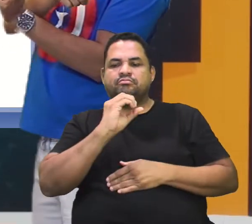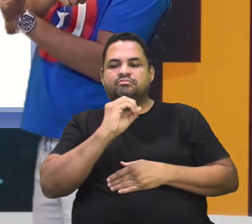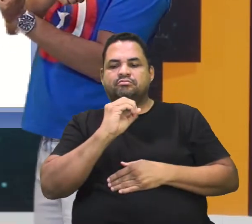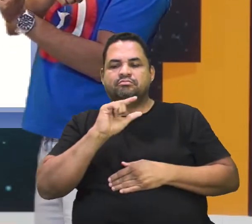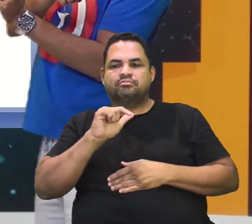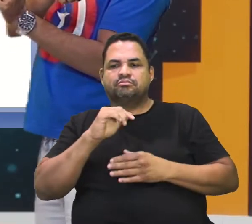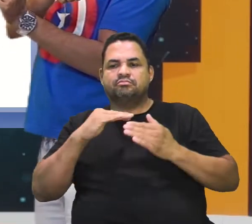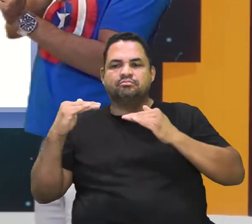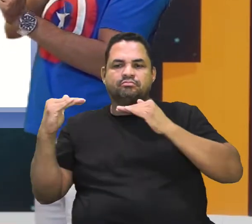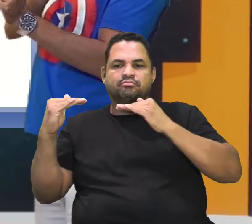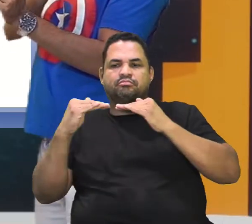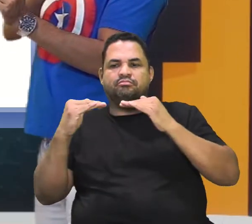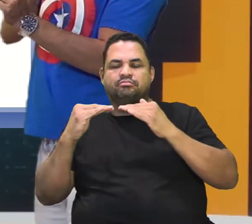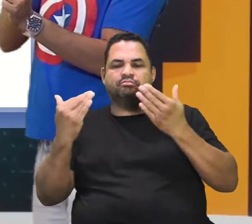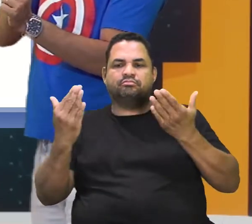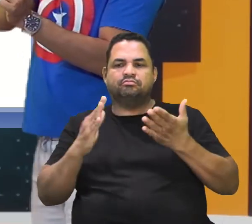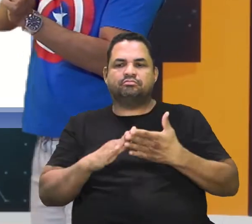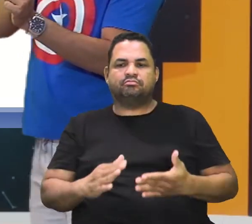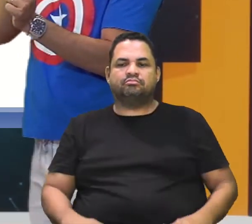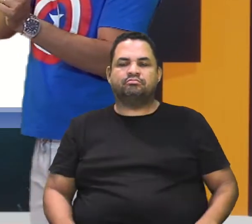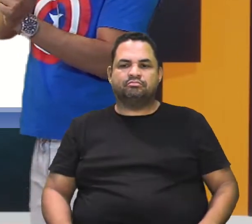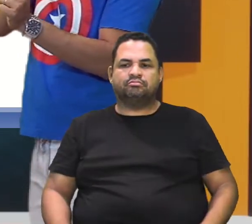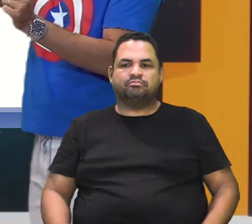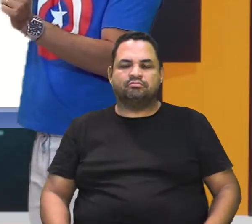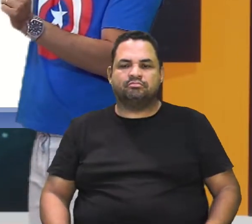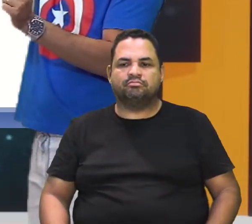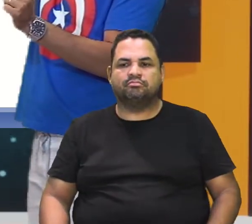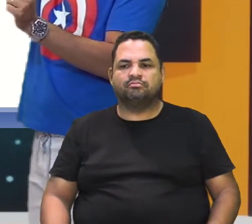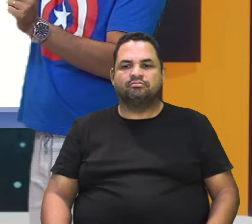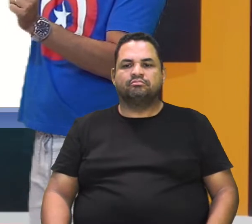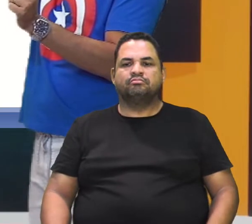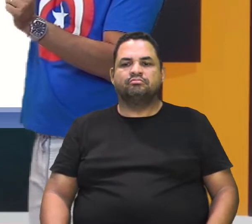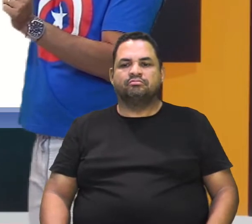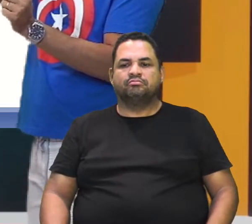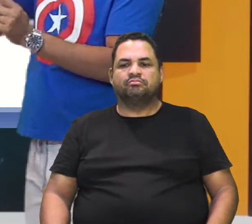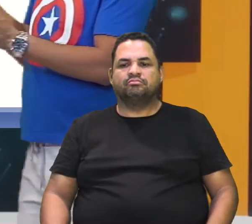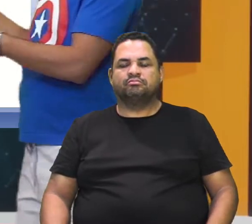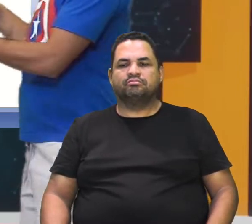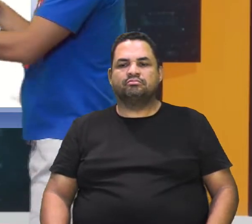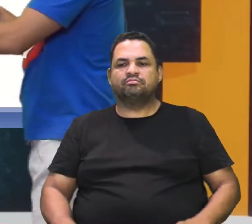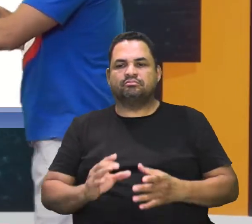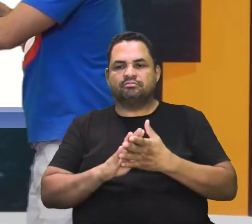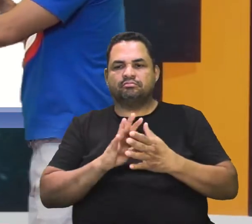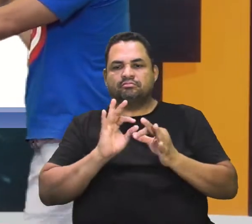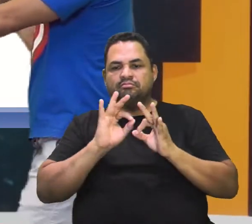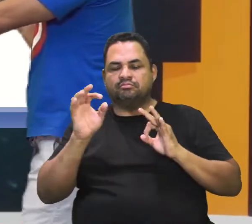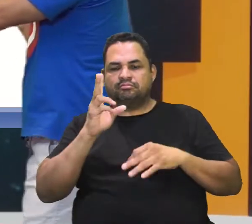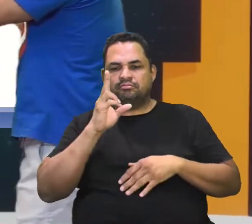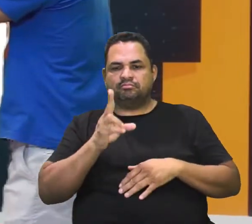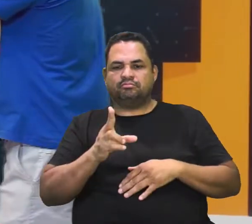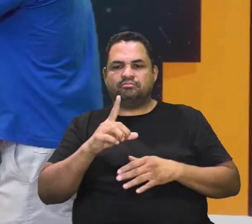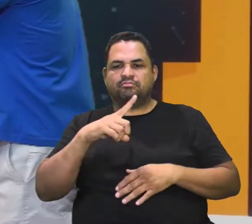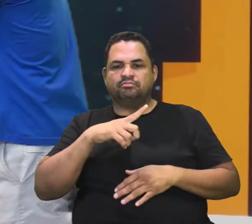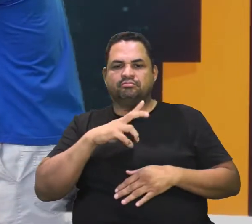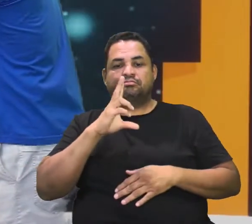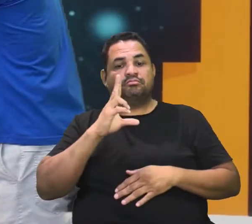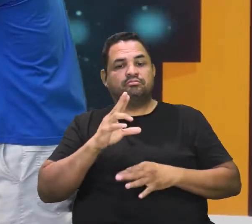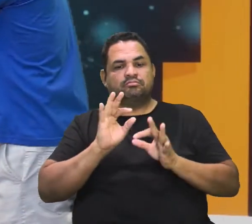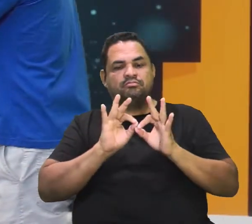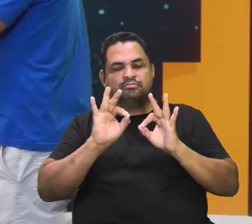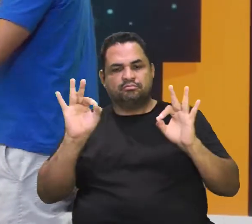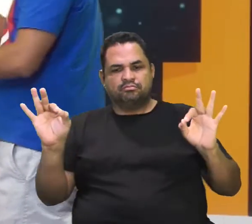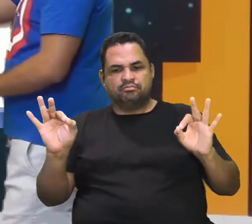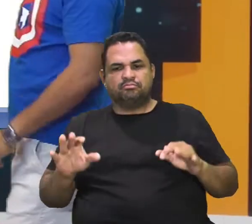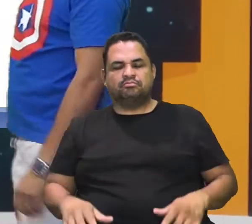00 até o parâmetro lá atrás, né, que era a nossa reta diretriz. Então, era uma mesma distância. Aqui também nós temos uma mesma